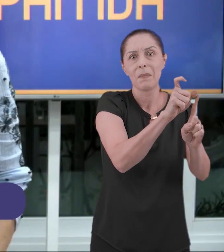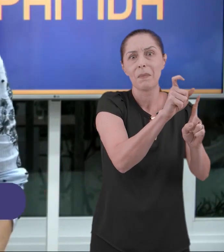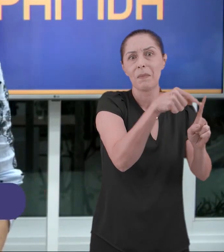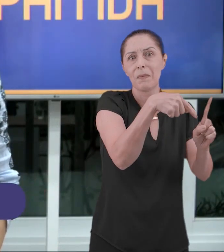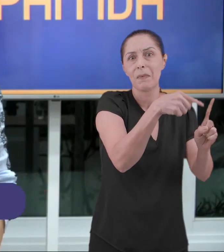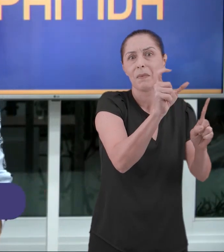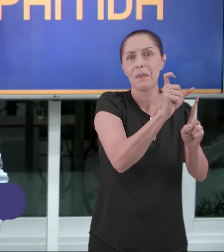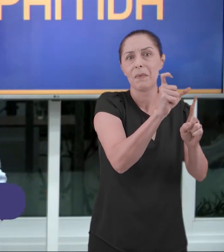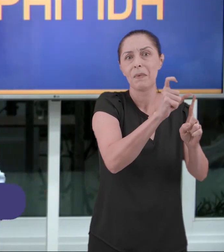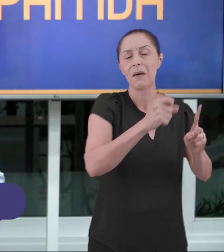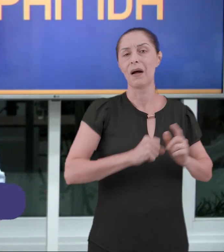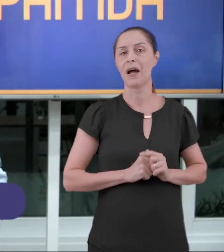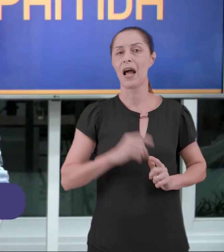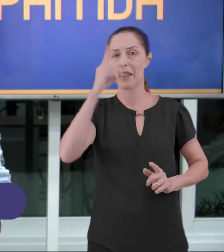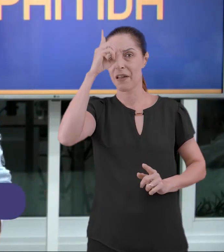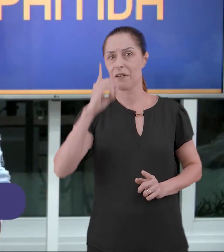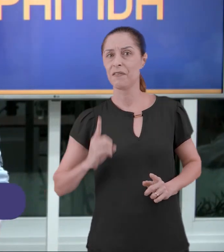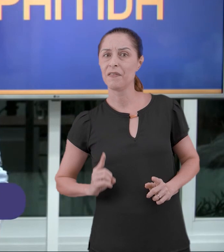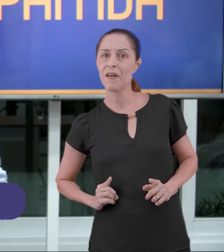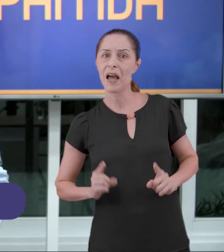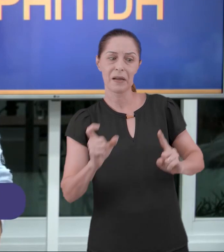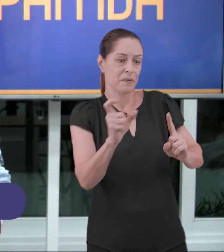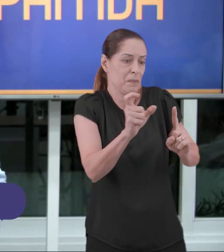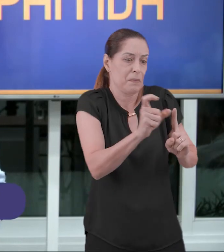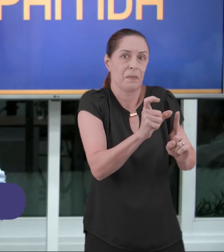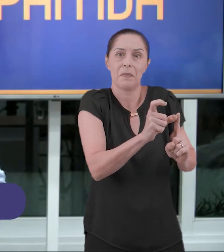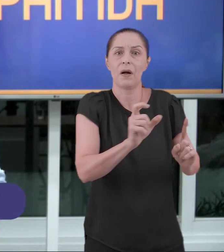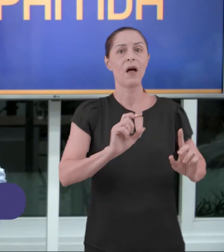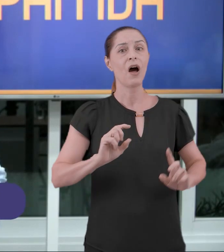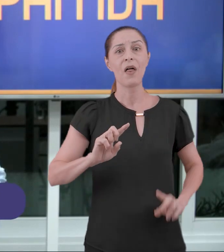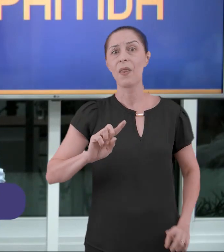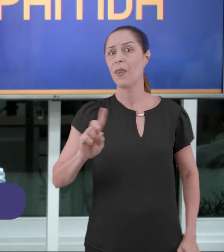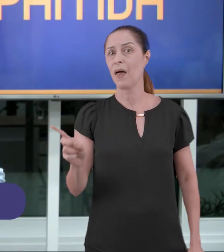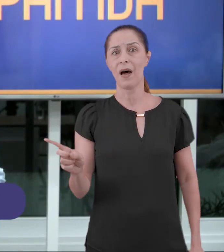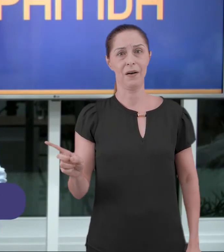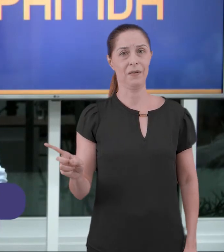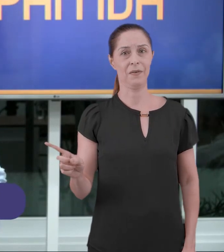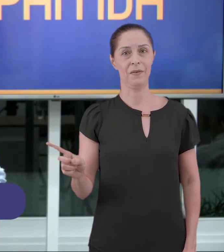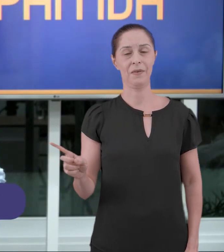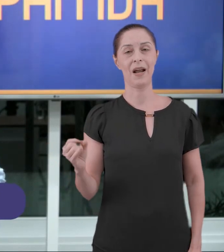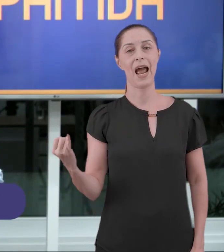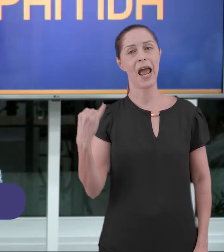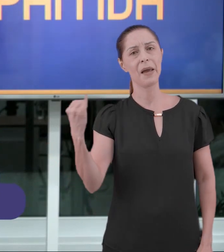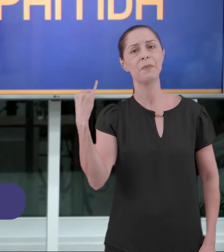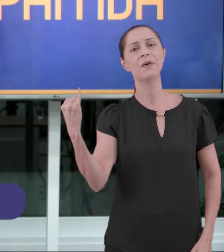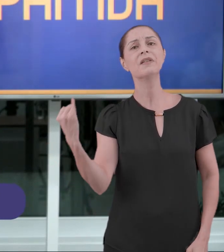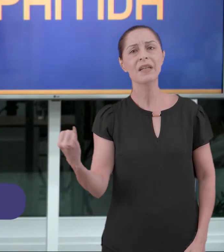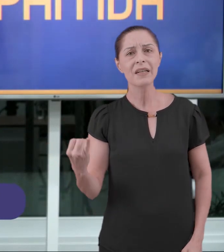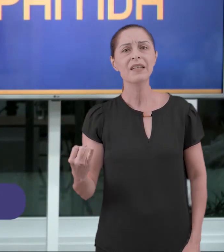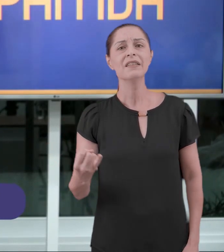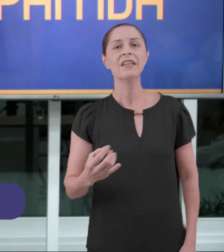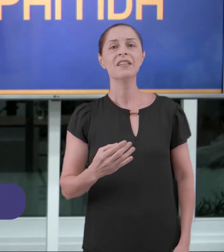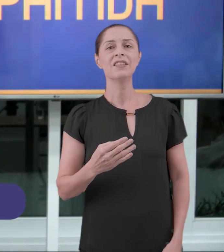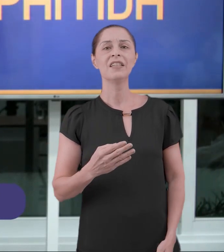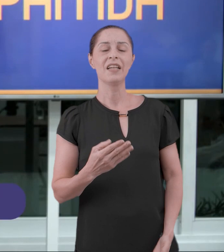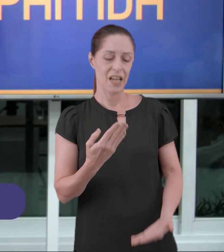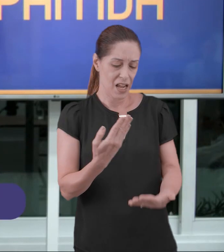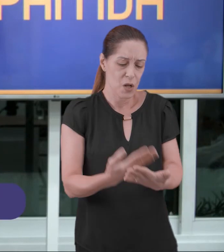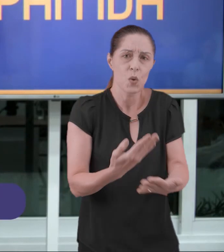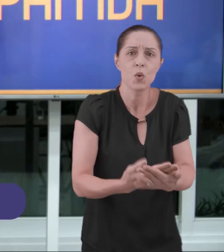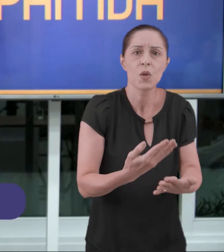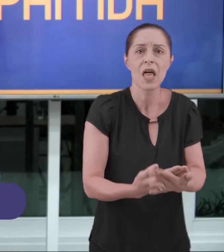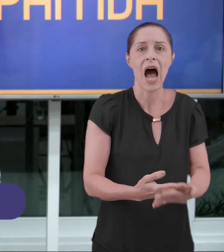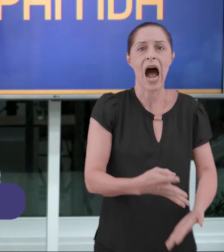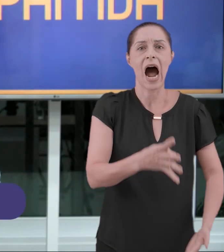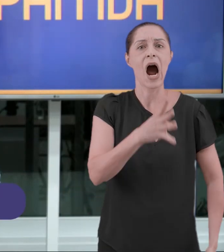muitas igrejas por aí, né? Eu queria falar sobre a importância de se especializar no